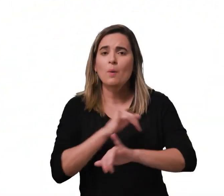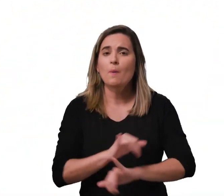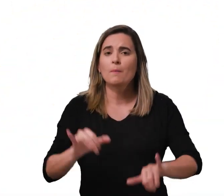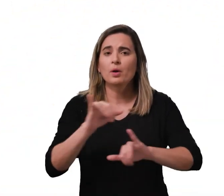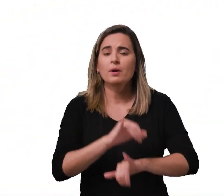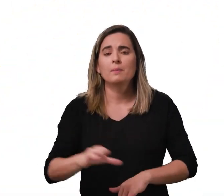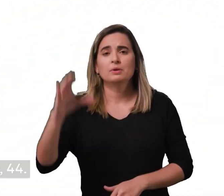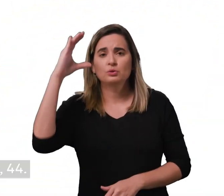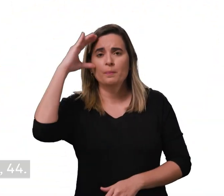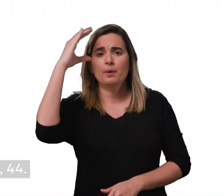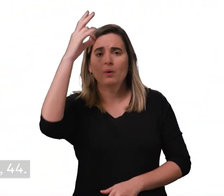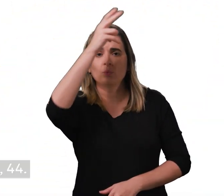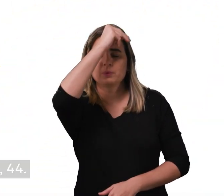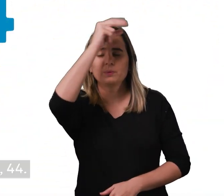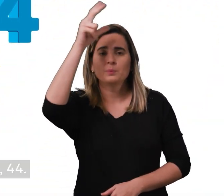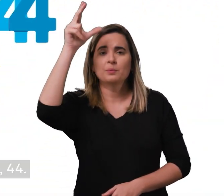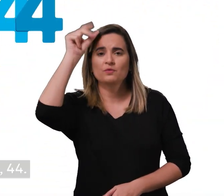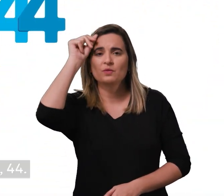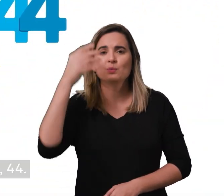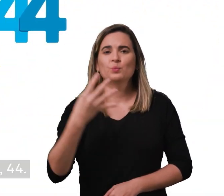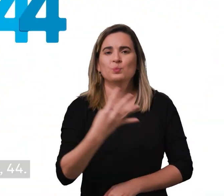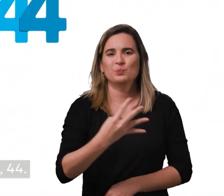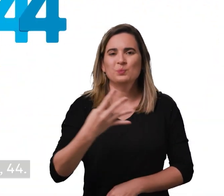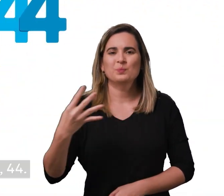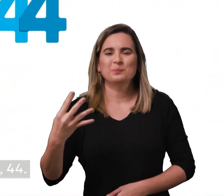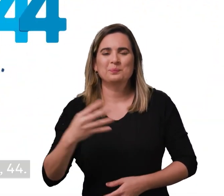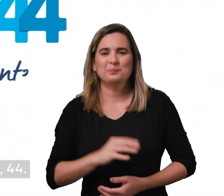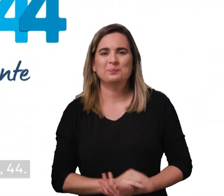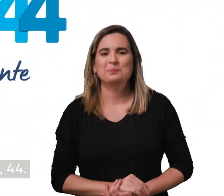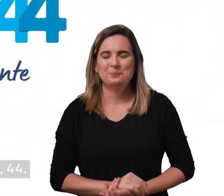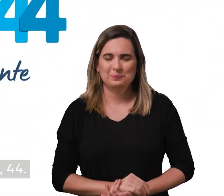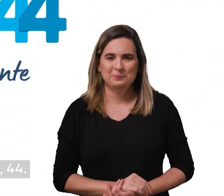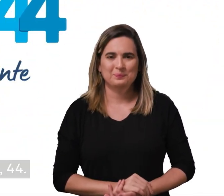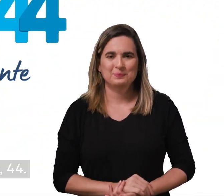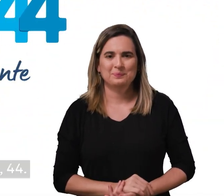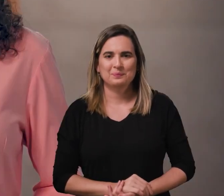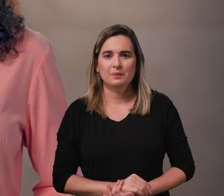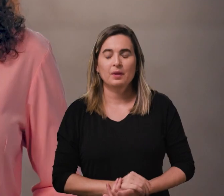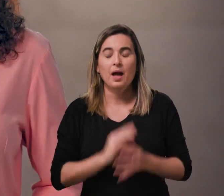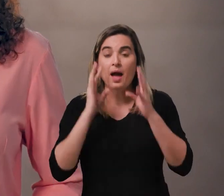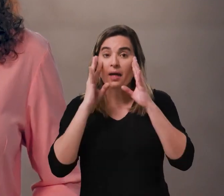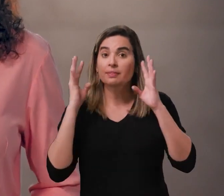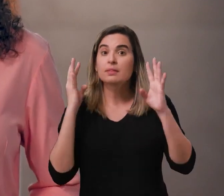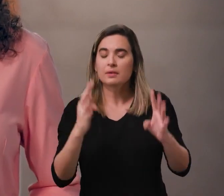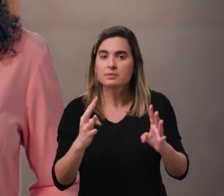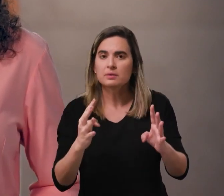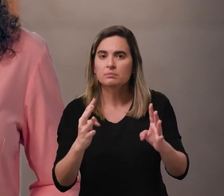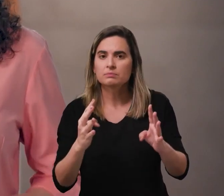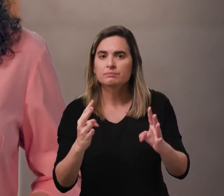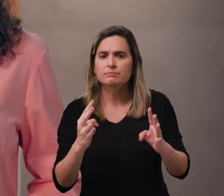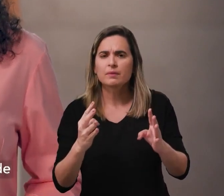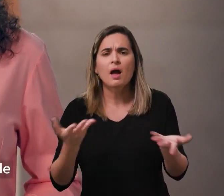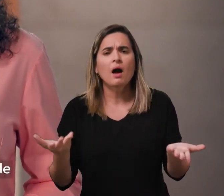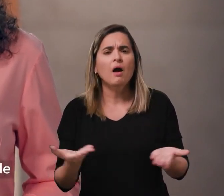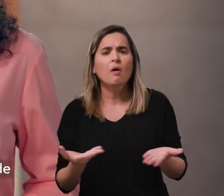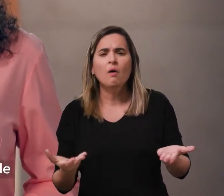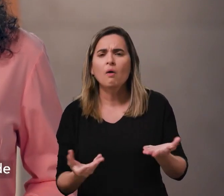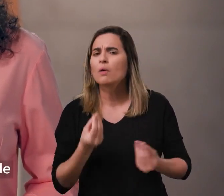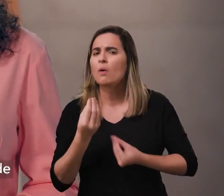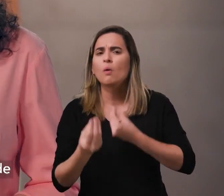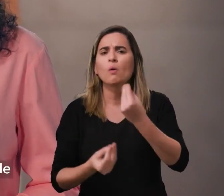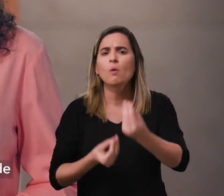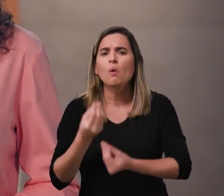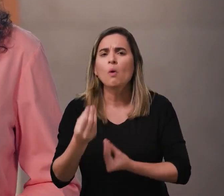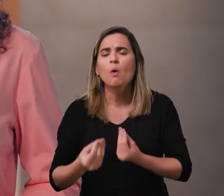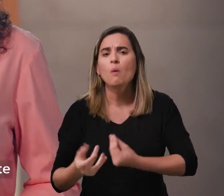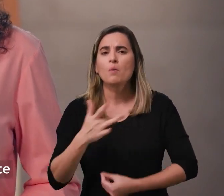Começa agora o programa de Paulinho Prefeito 44. Atenção! Esse é o estado em que